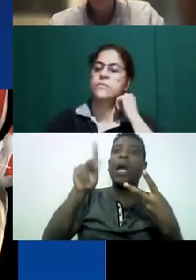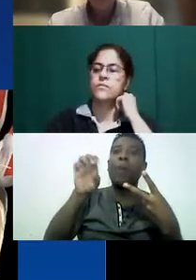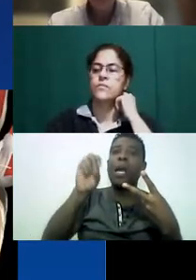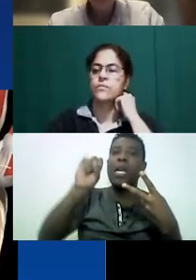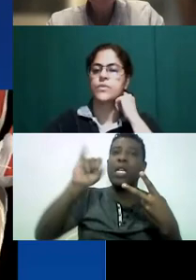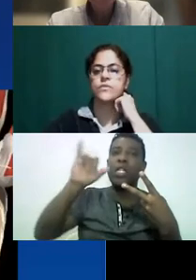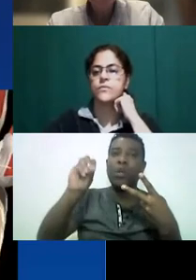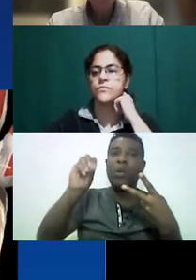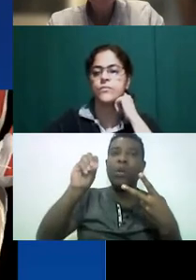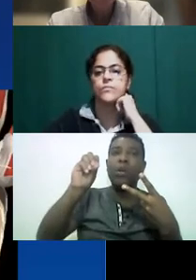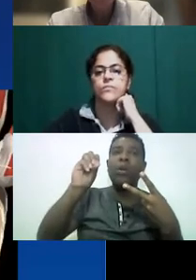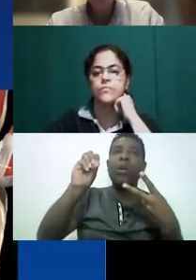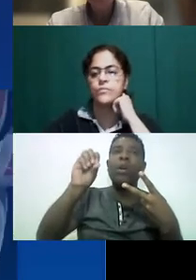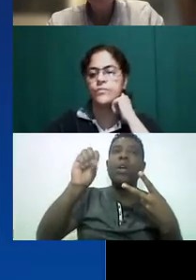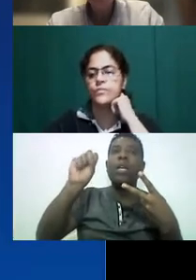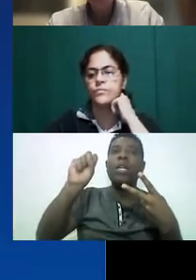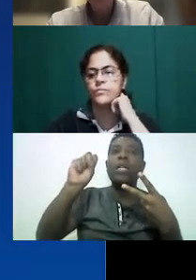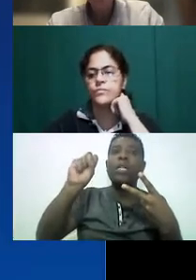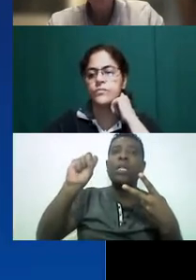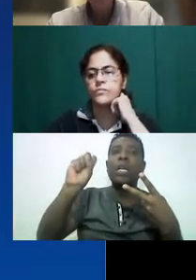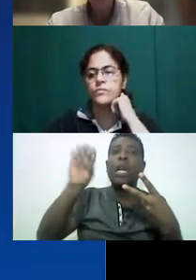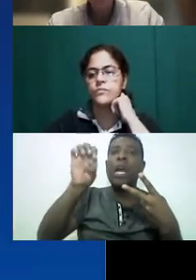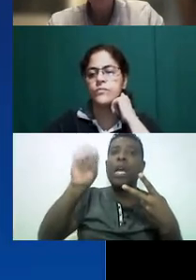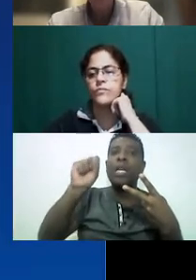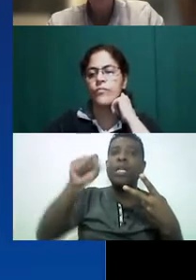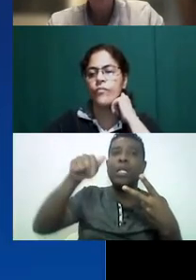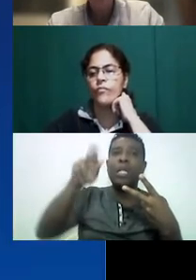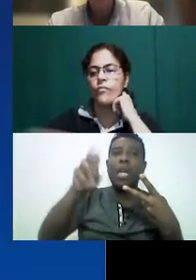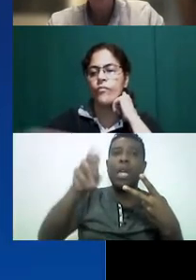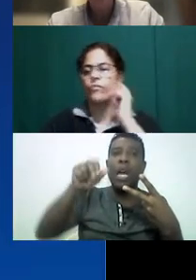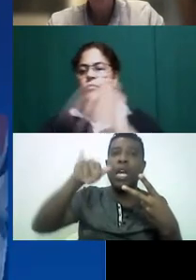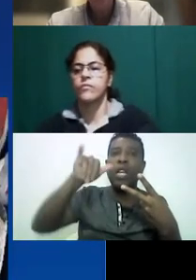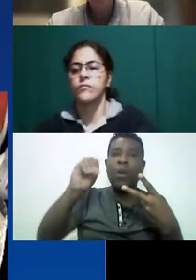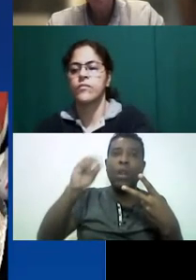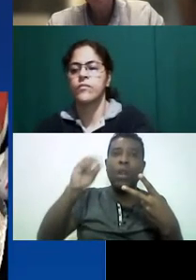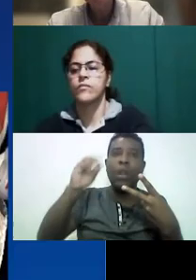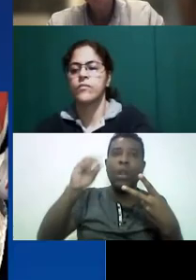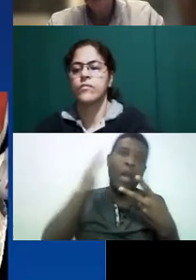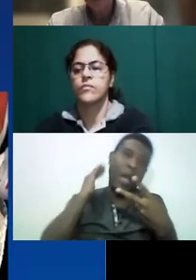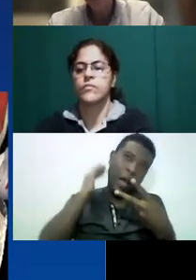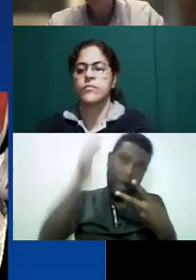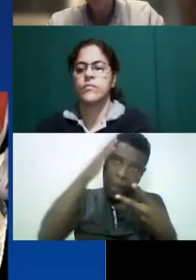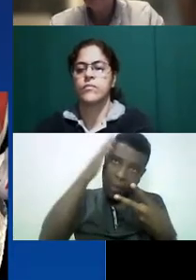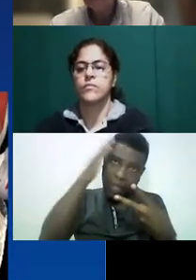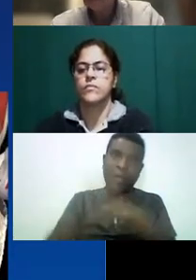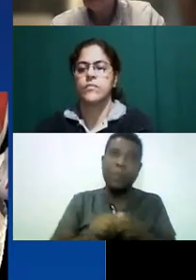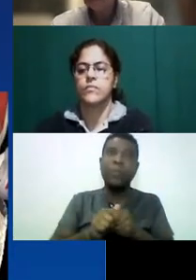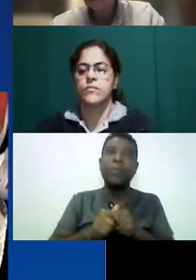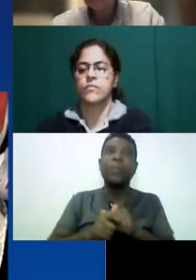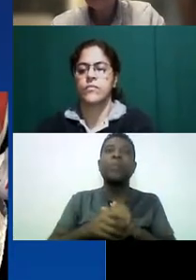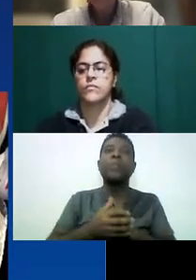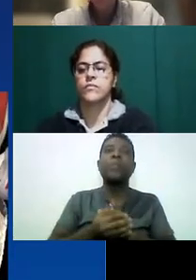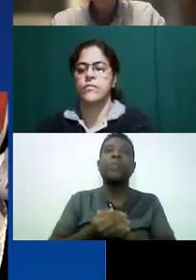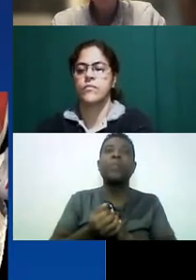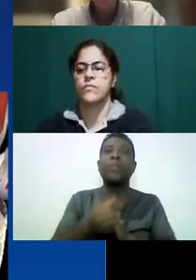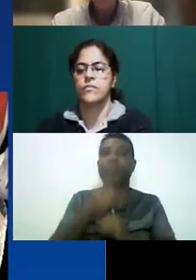Depois, quando eu vou, então, retirando o nosso esplênio, eu tenho os